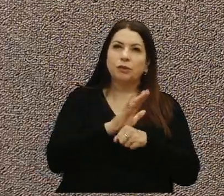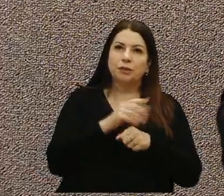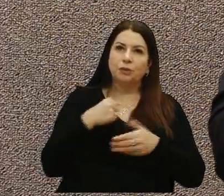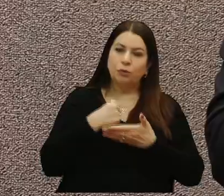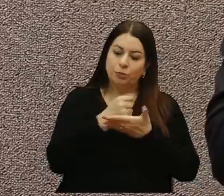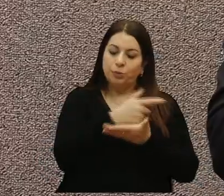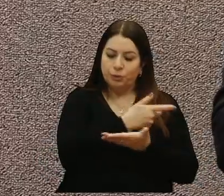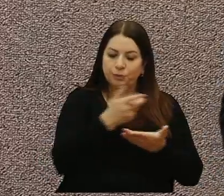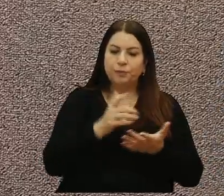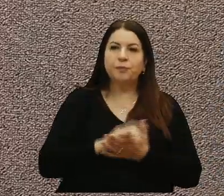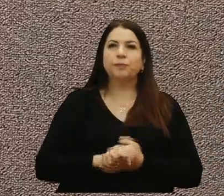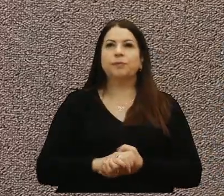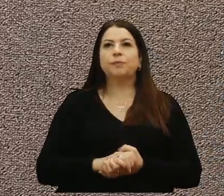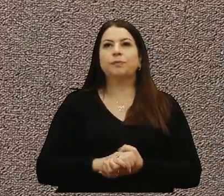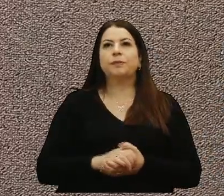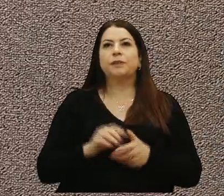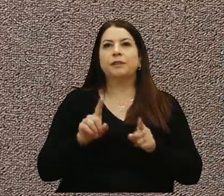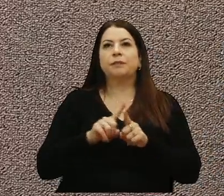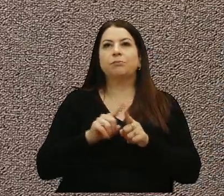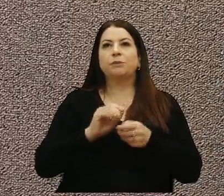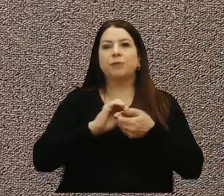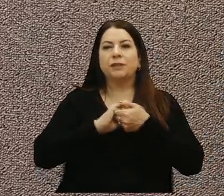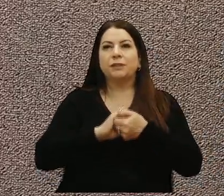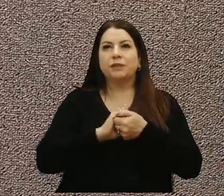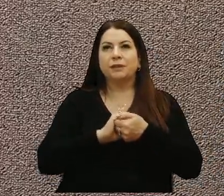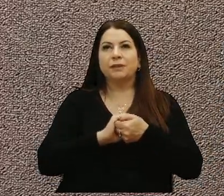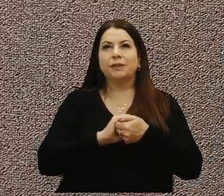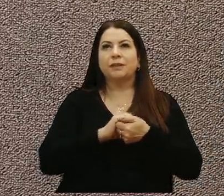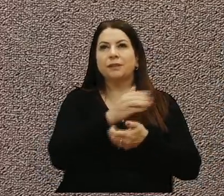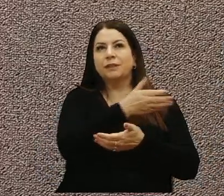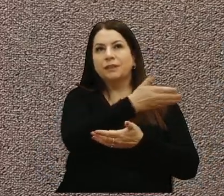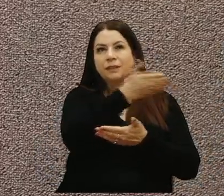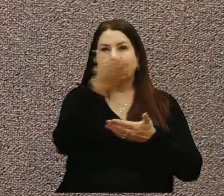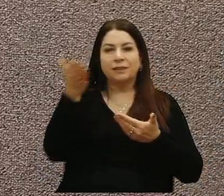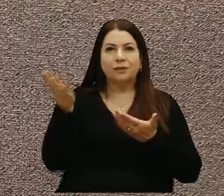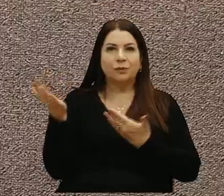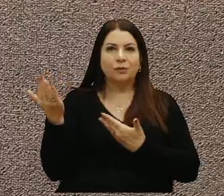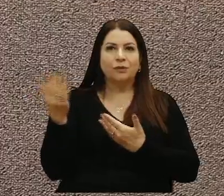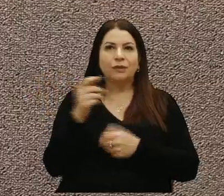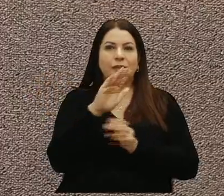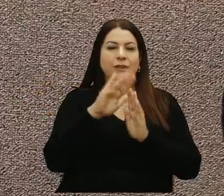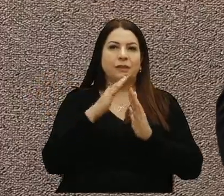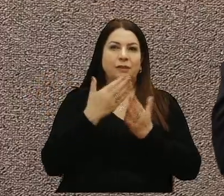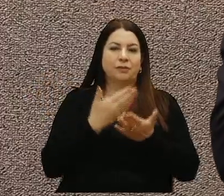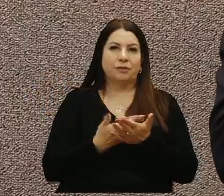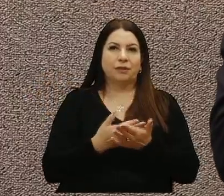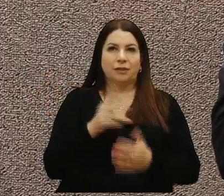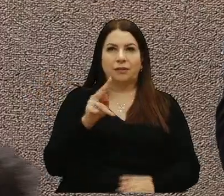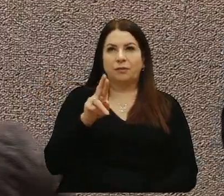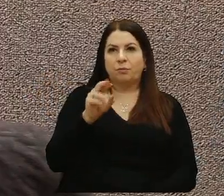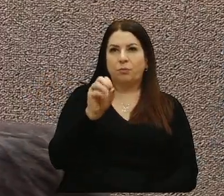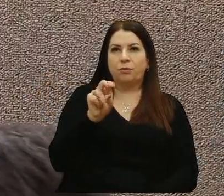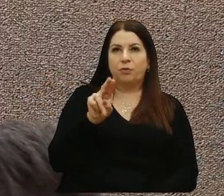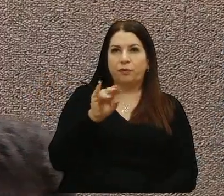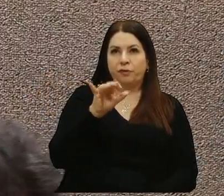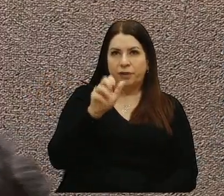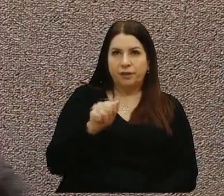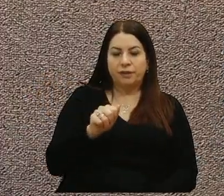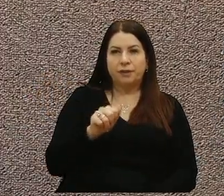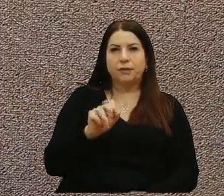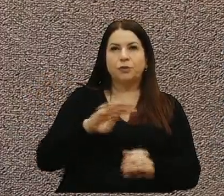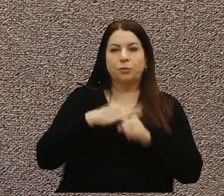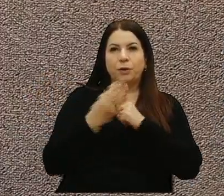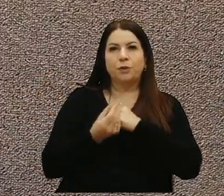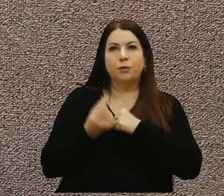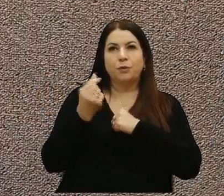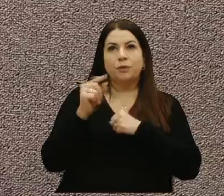conosco. E também uma saudação a essa gurizada da escola Província de Mendonça, no bairro Cruzeiro, e me